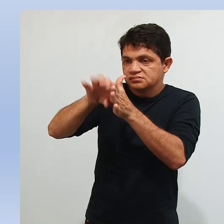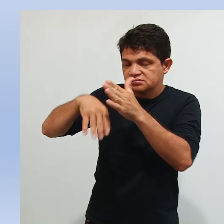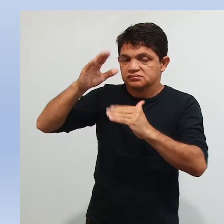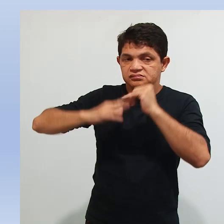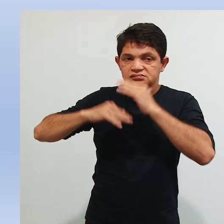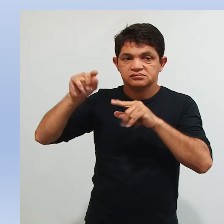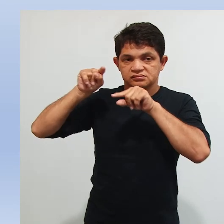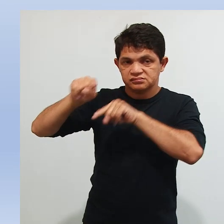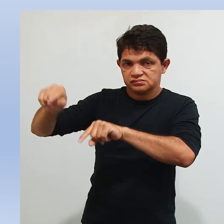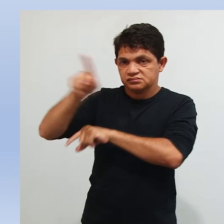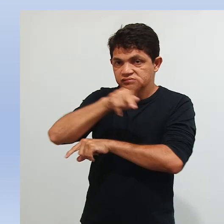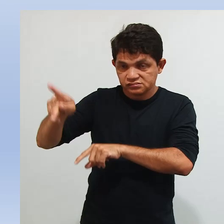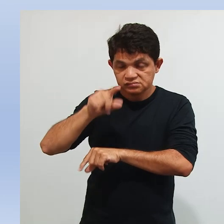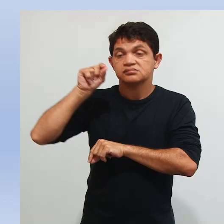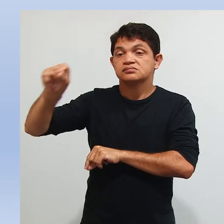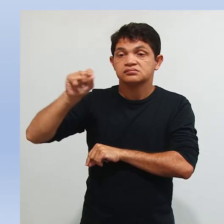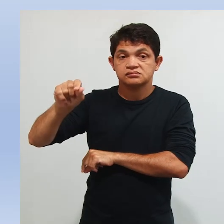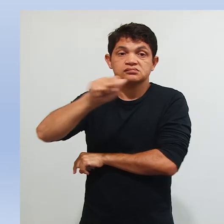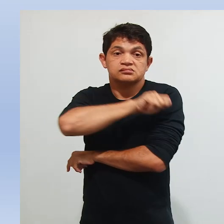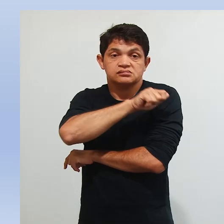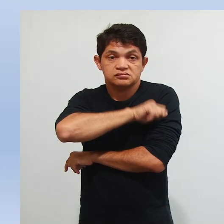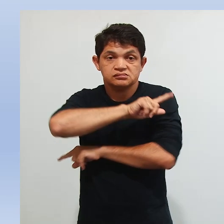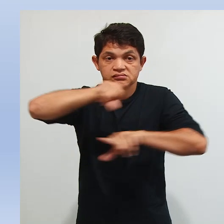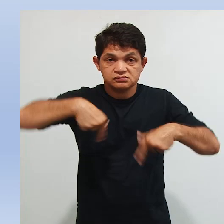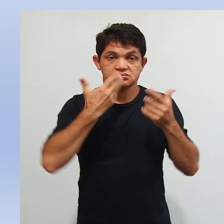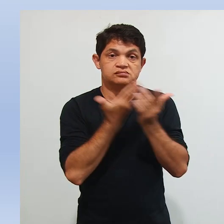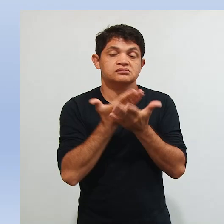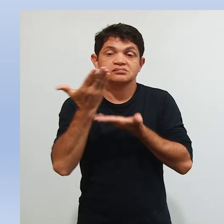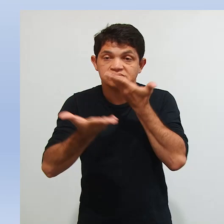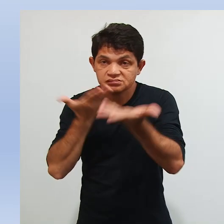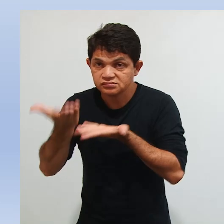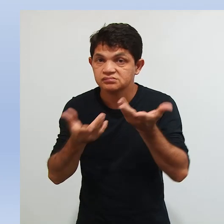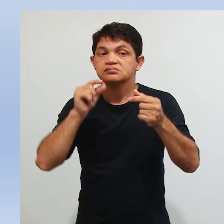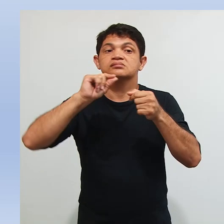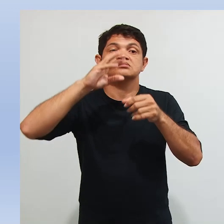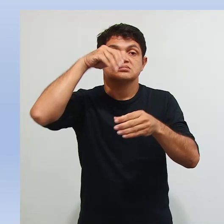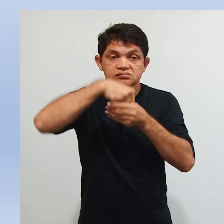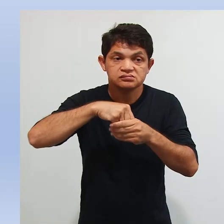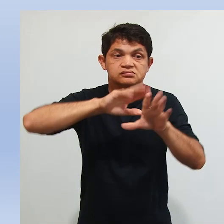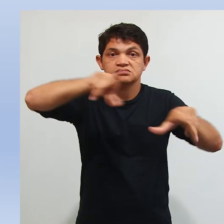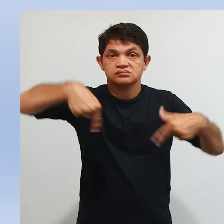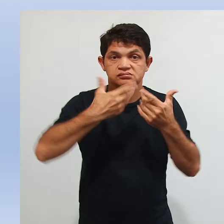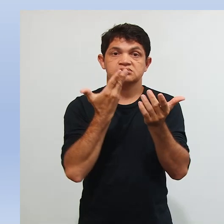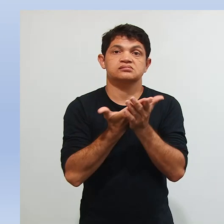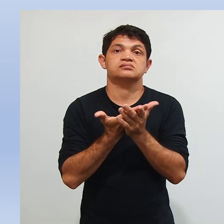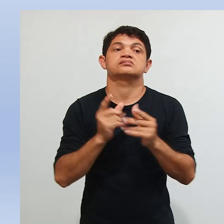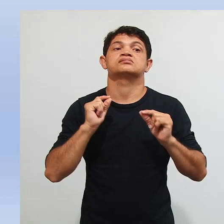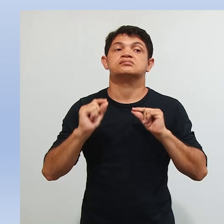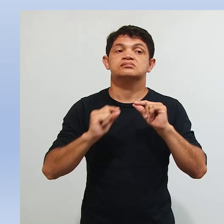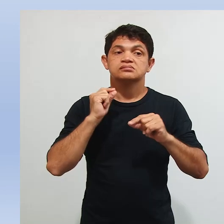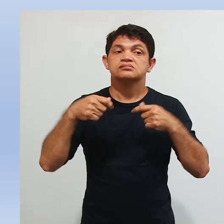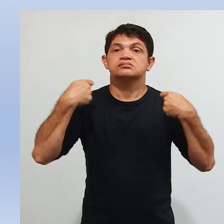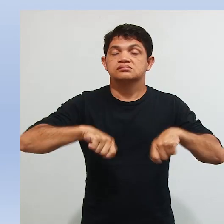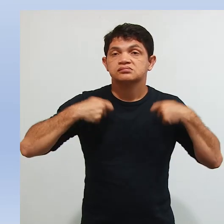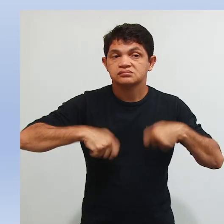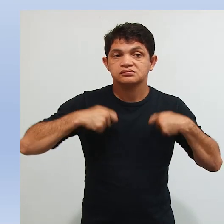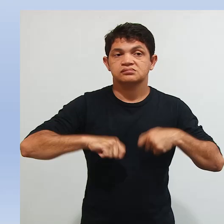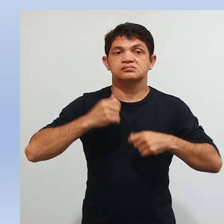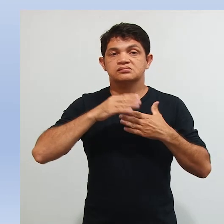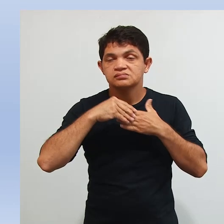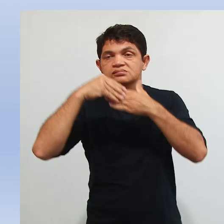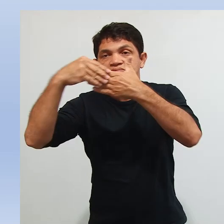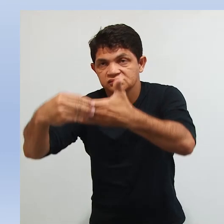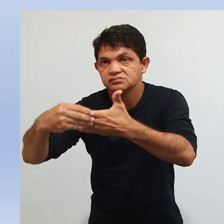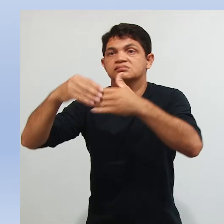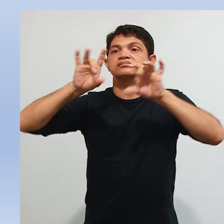melhor o professor a lidar com esse aluno em salas de aulas regulares, né, em sala de aula comum, ou, se